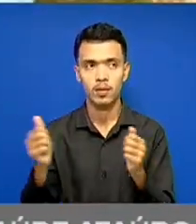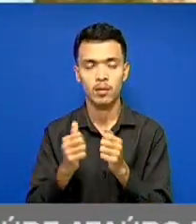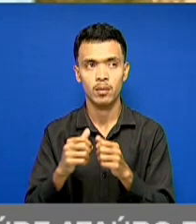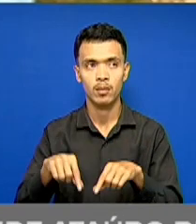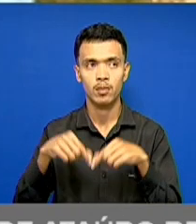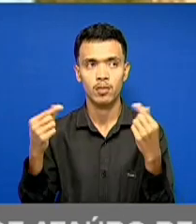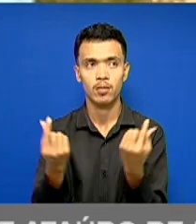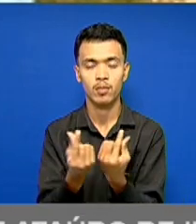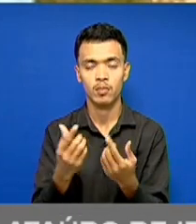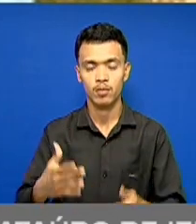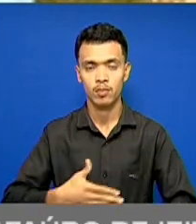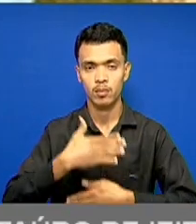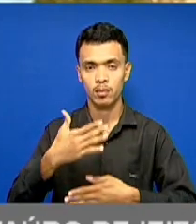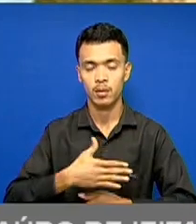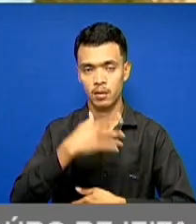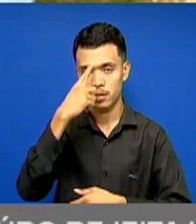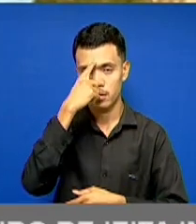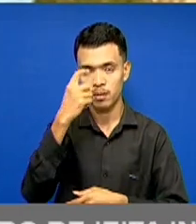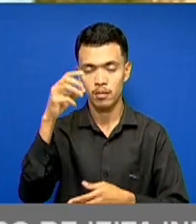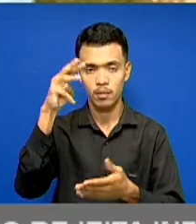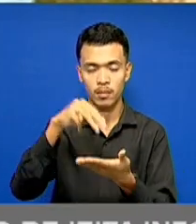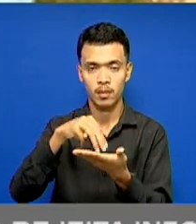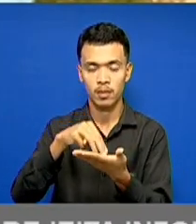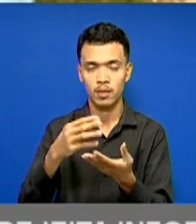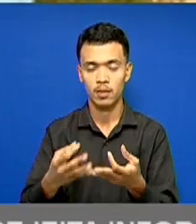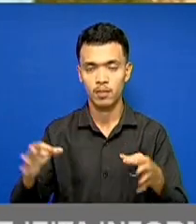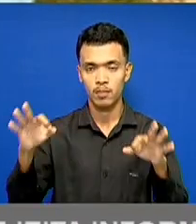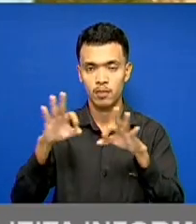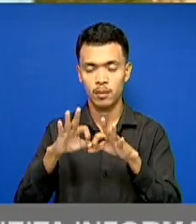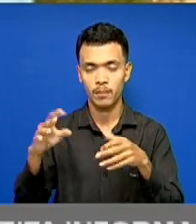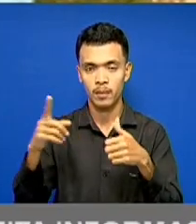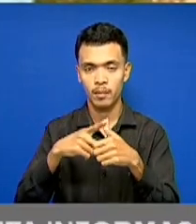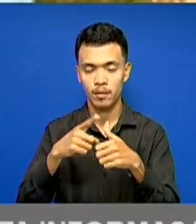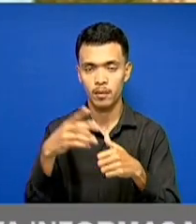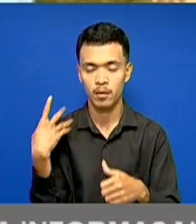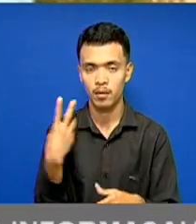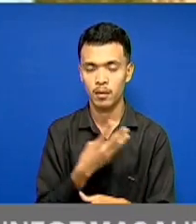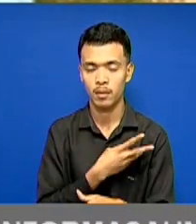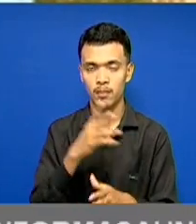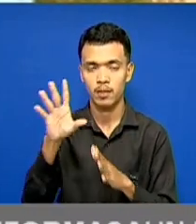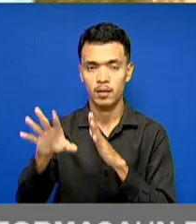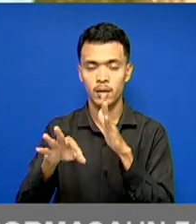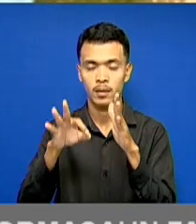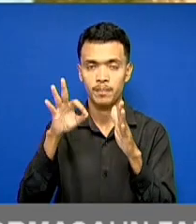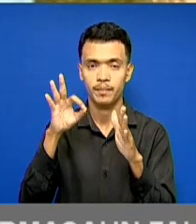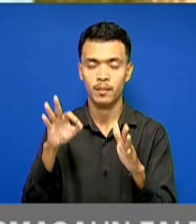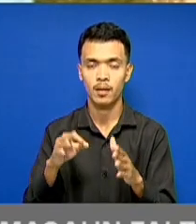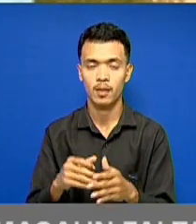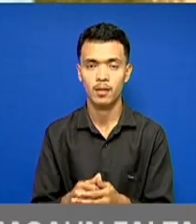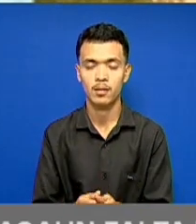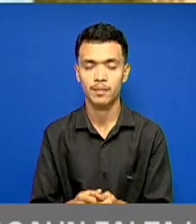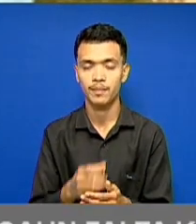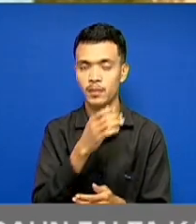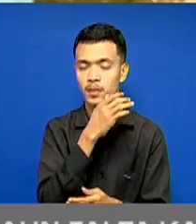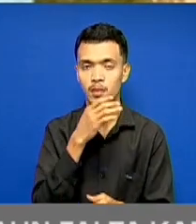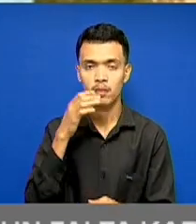contente tebes tamba materia irane importante tebes. Tamba primeira vez ami foi netan kona